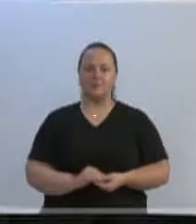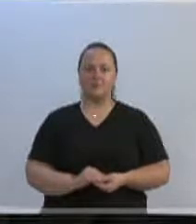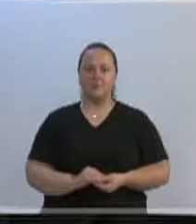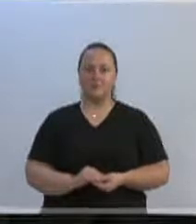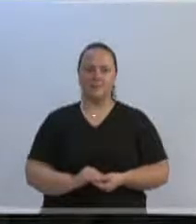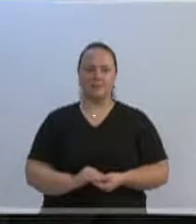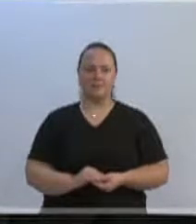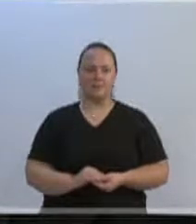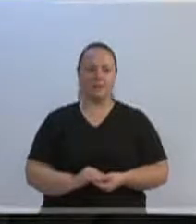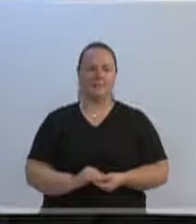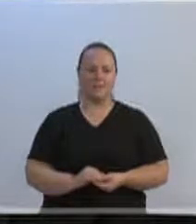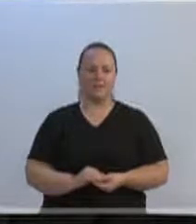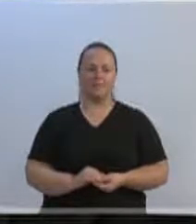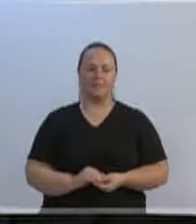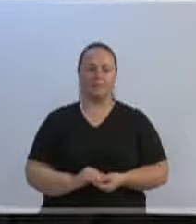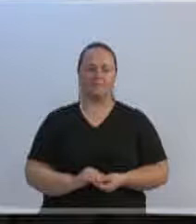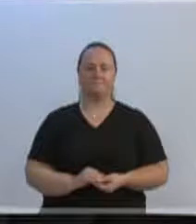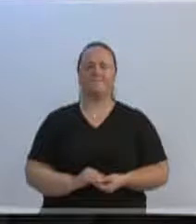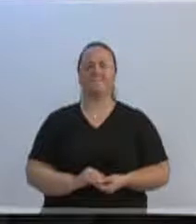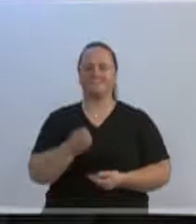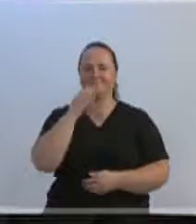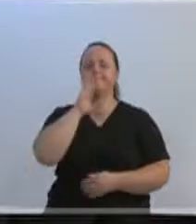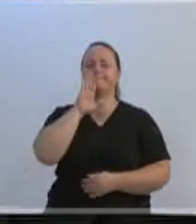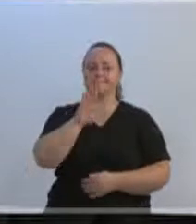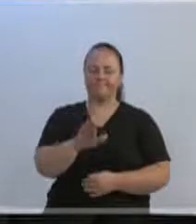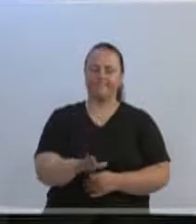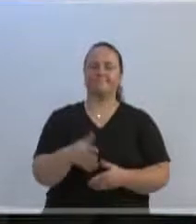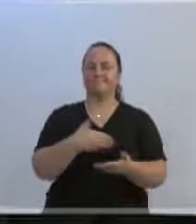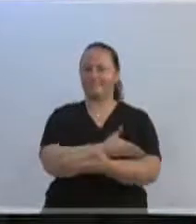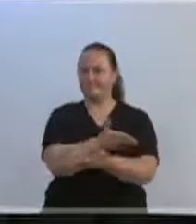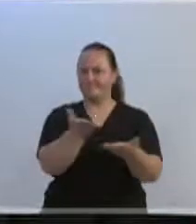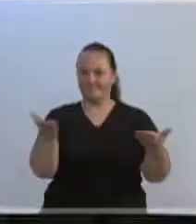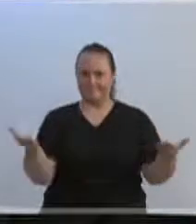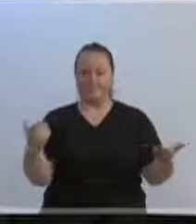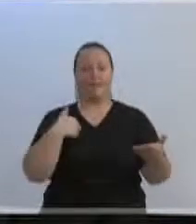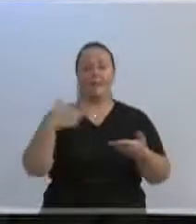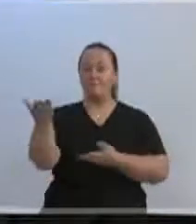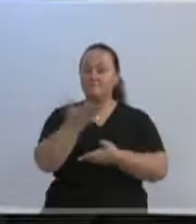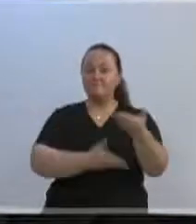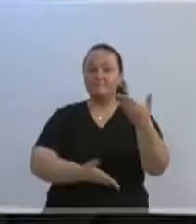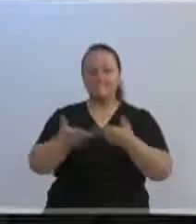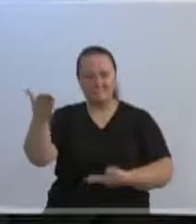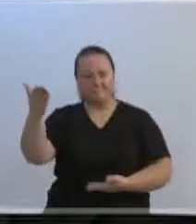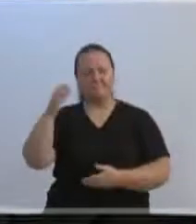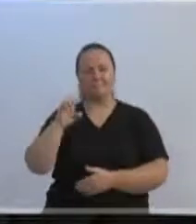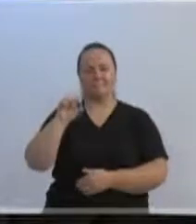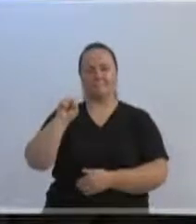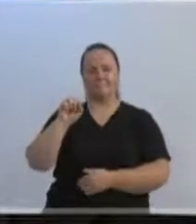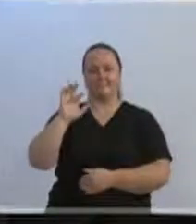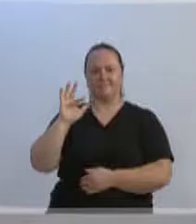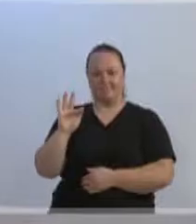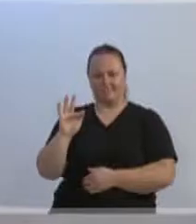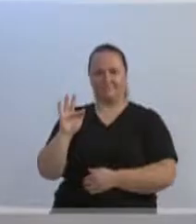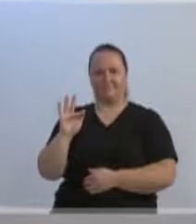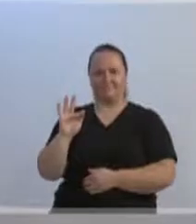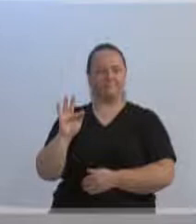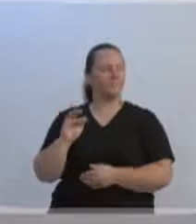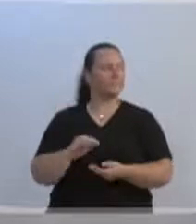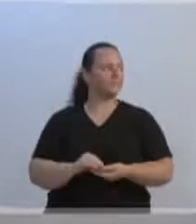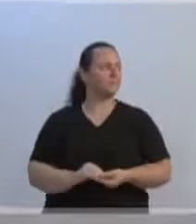é pela tarde a todos é retorna eu fiz intercâmbio pfs que o ipea para a